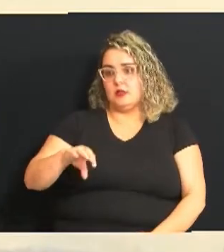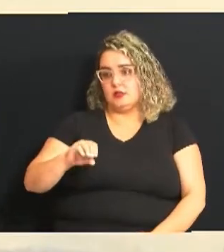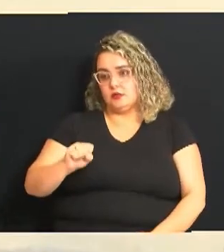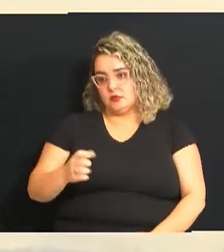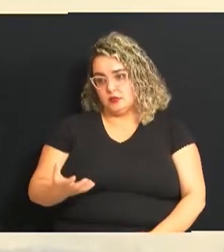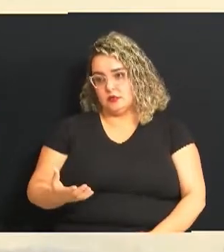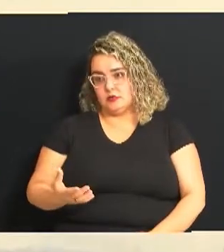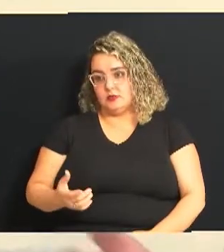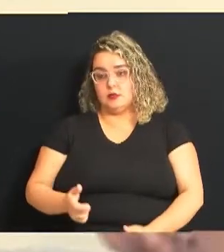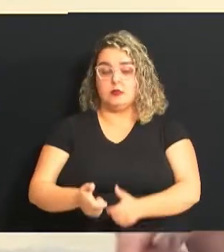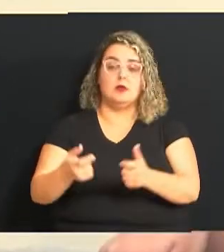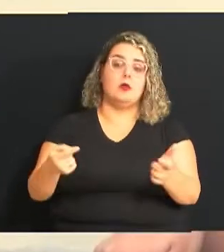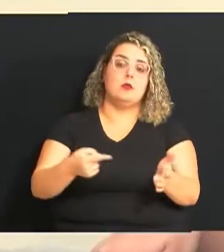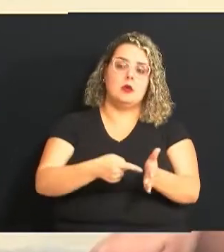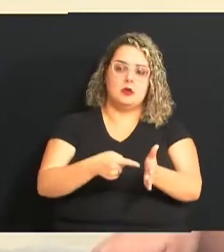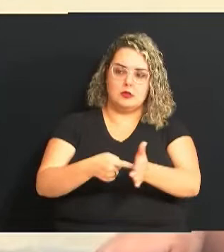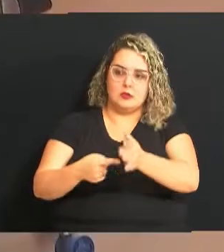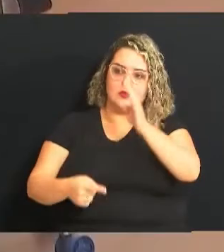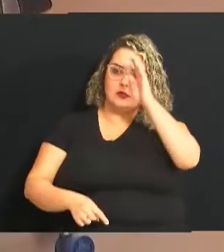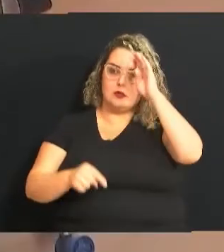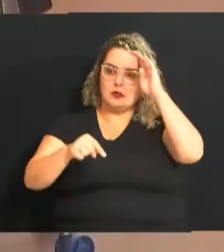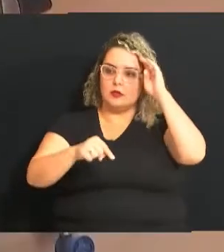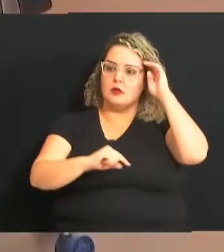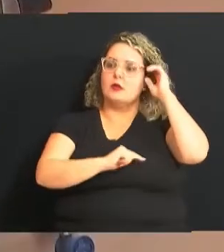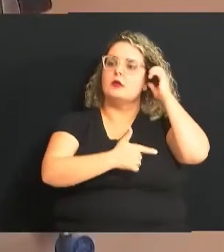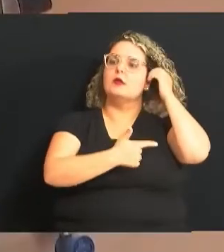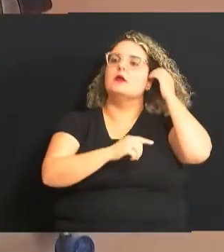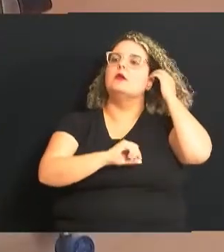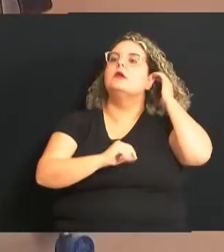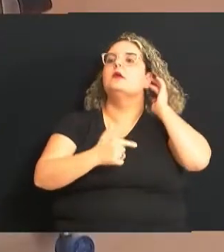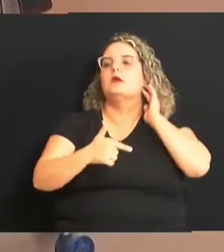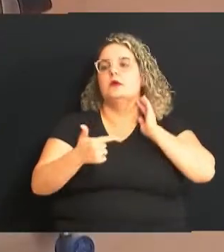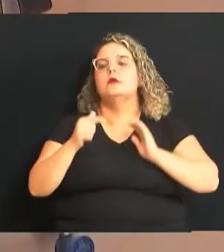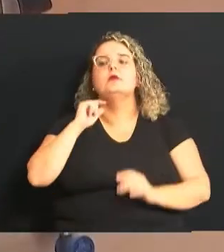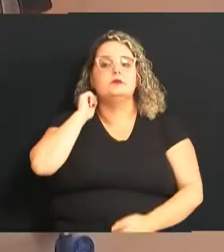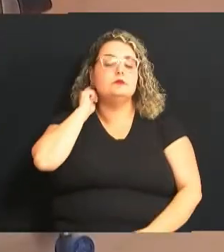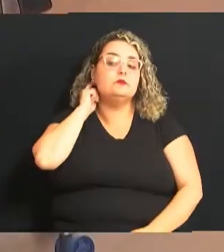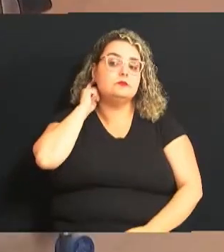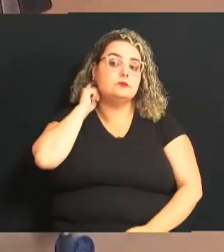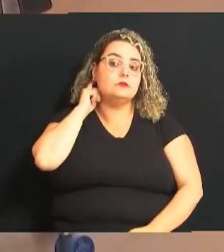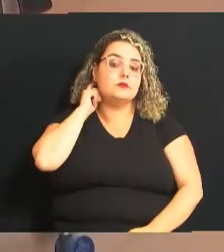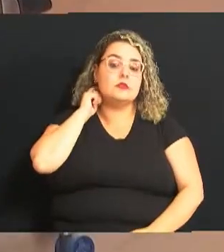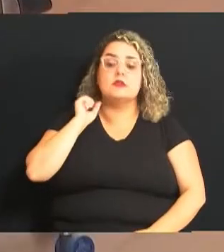nas denúncias. Agora em 2022 já? Agora em 2022 já.